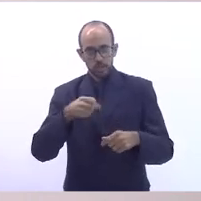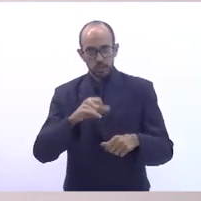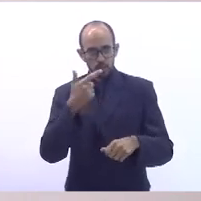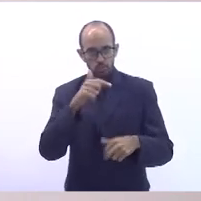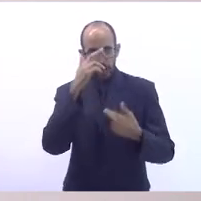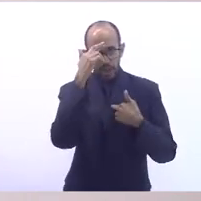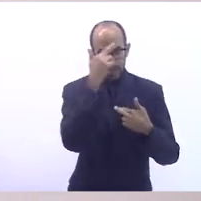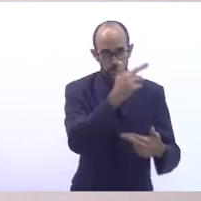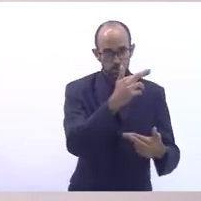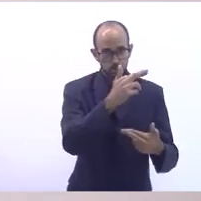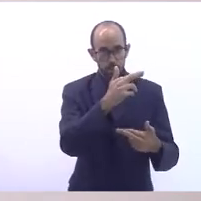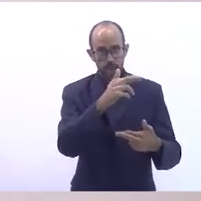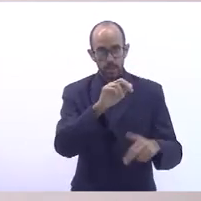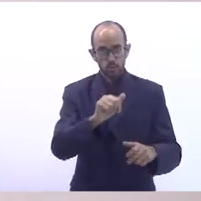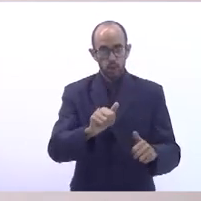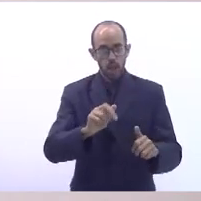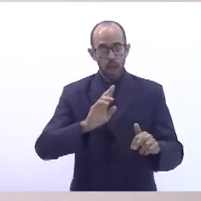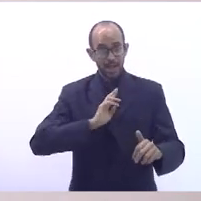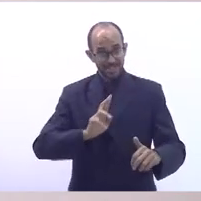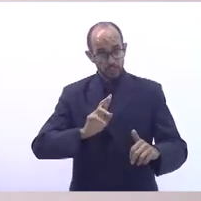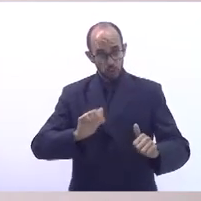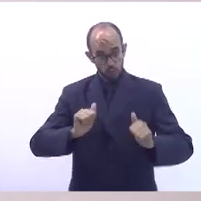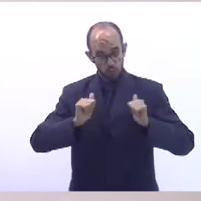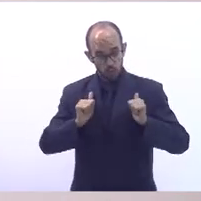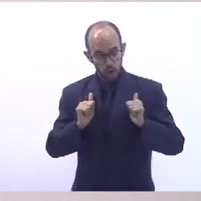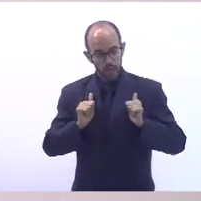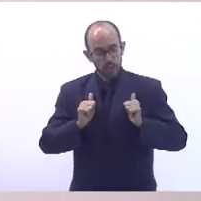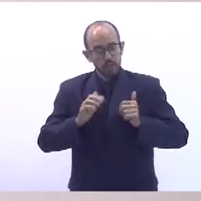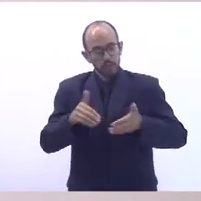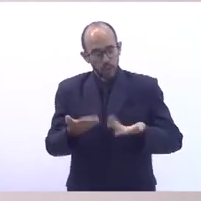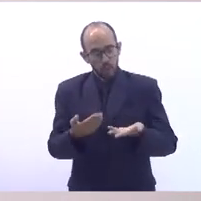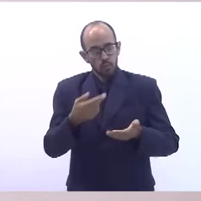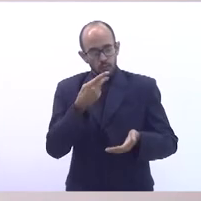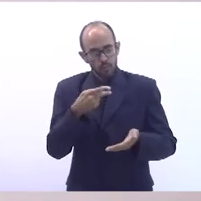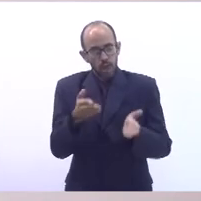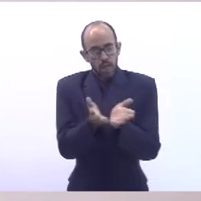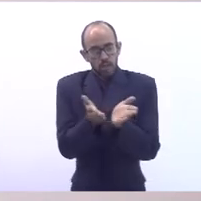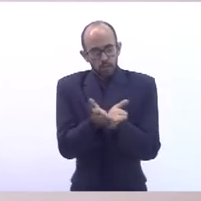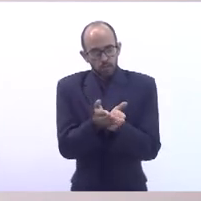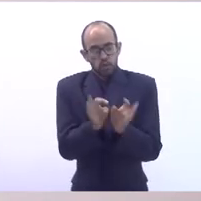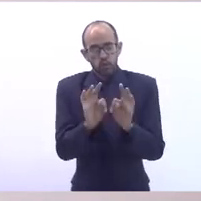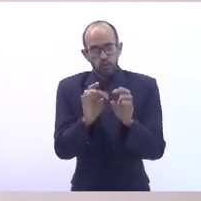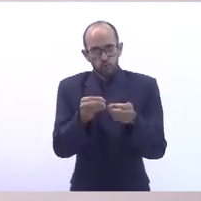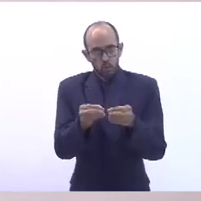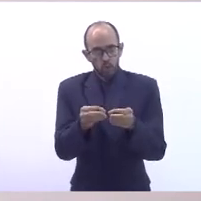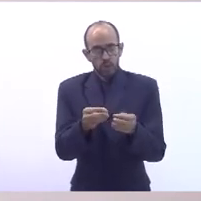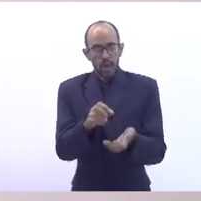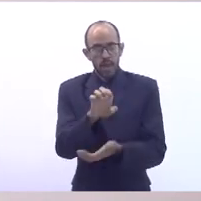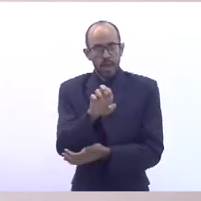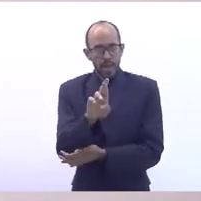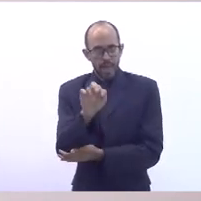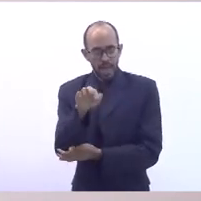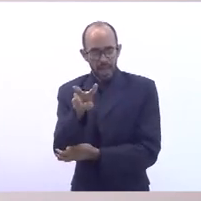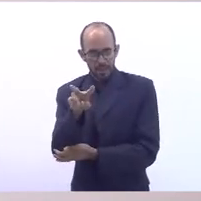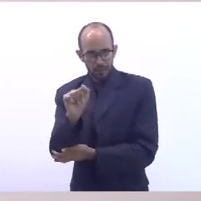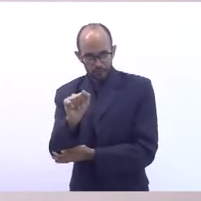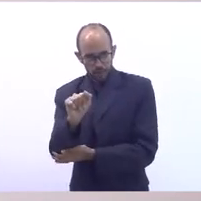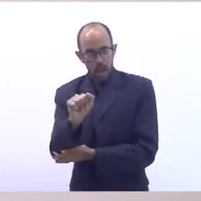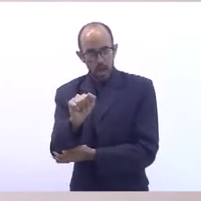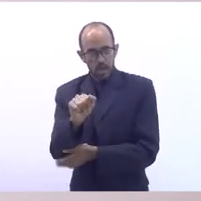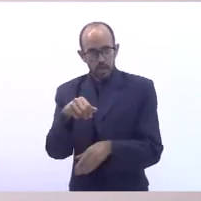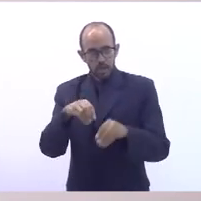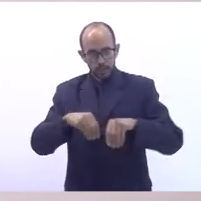respeitado dentro dos espaços políticos e digo a vocês um versículo de Gênesis que diz que toda a erva que de semente sobre a Terra é